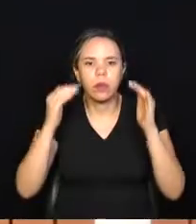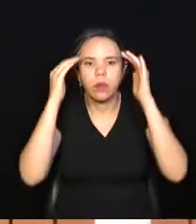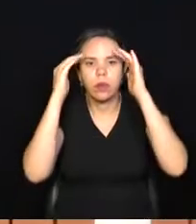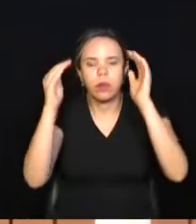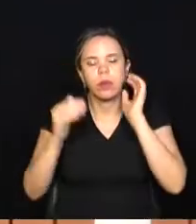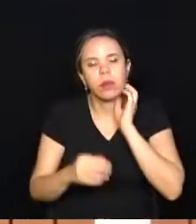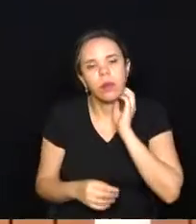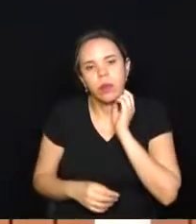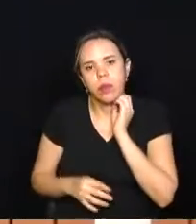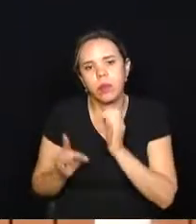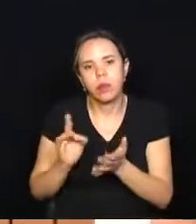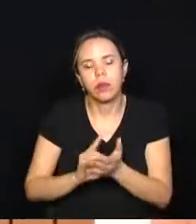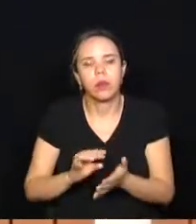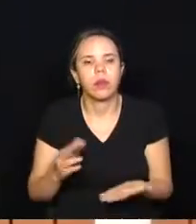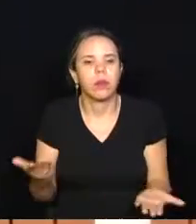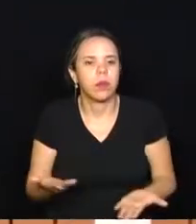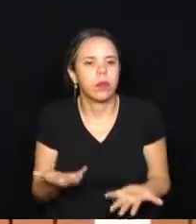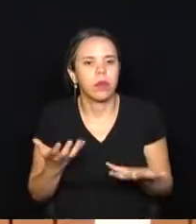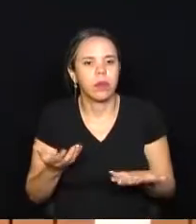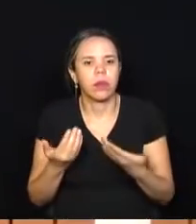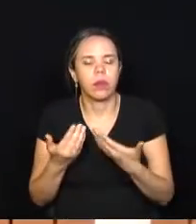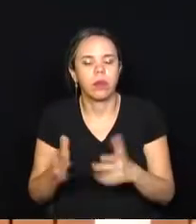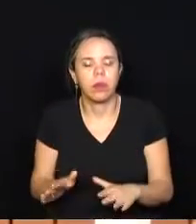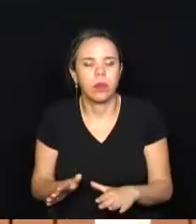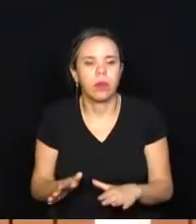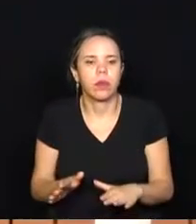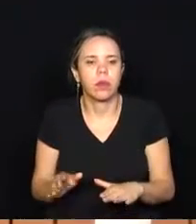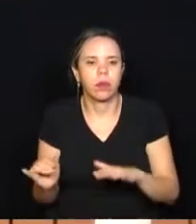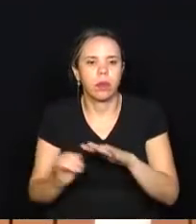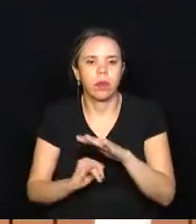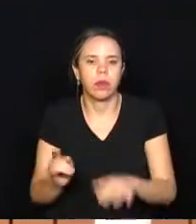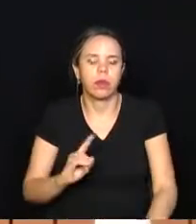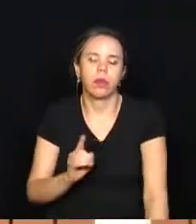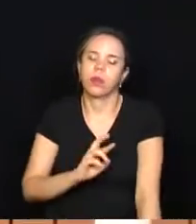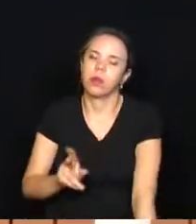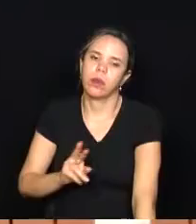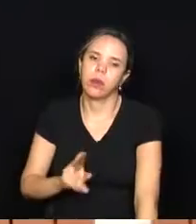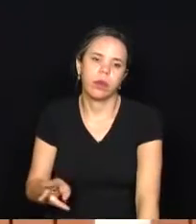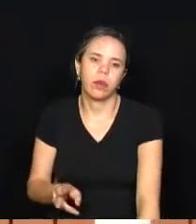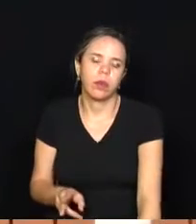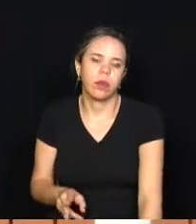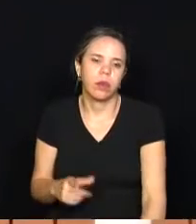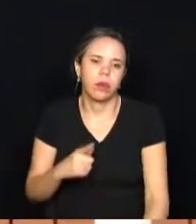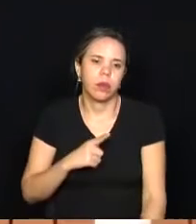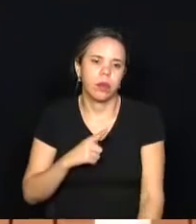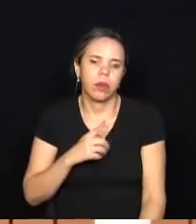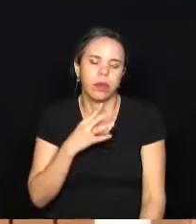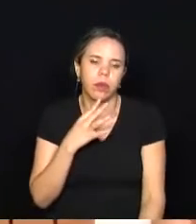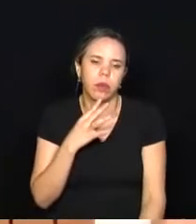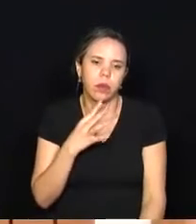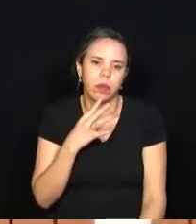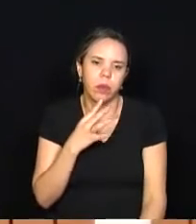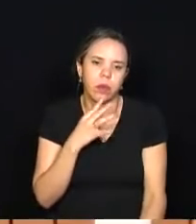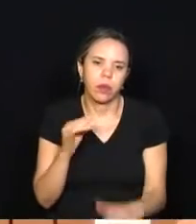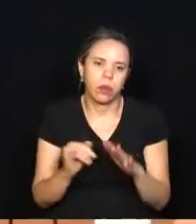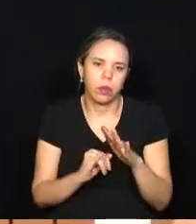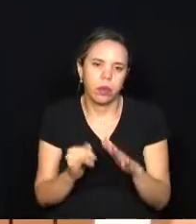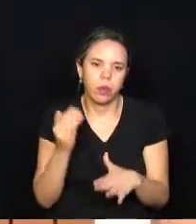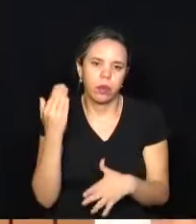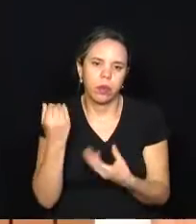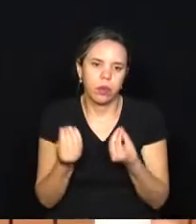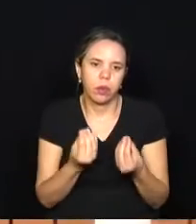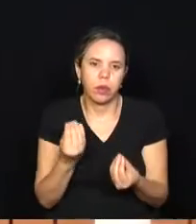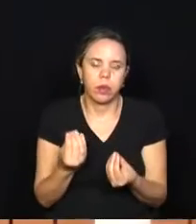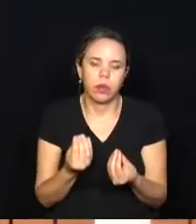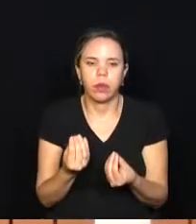Na realidade, não é, hoje eu quero abrir uma instituição. Não é assim, né? Você tem que conhecer essa instituição, tem que saber o que